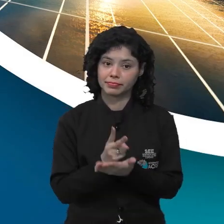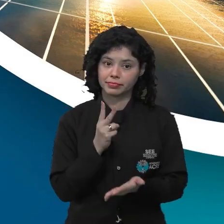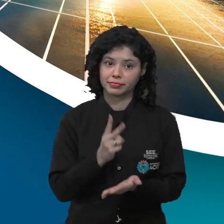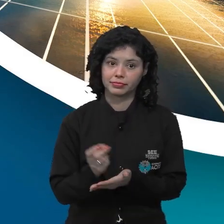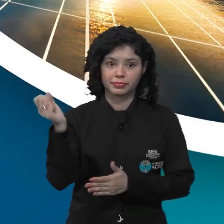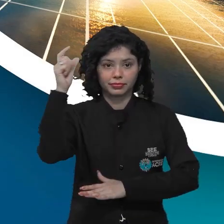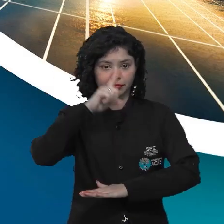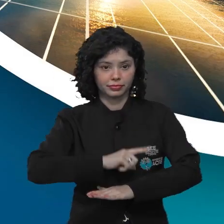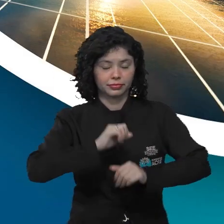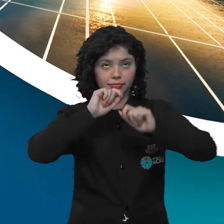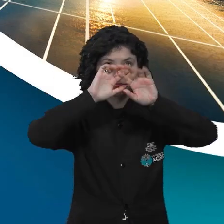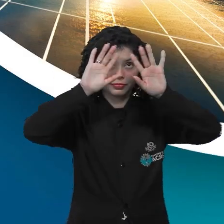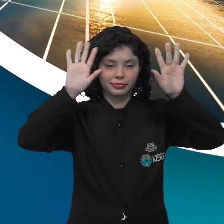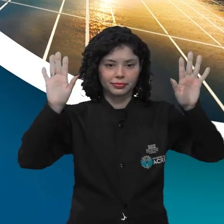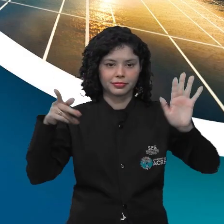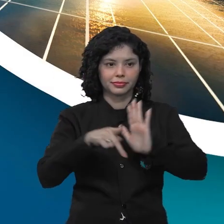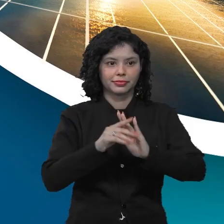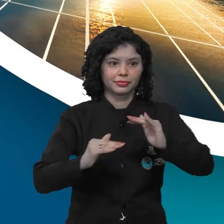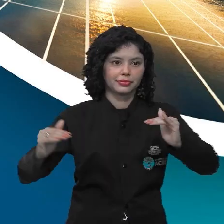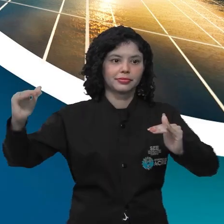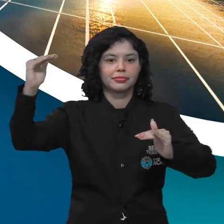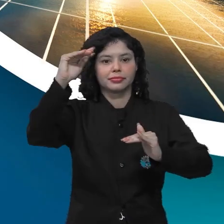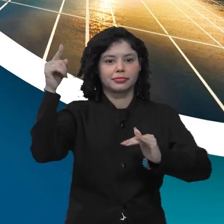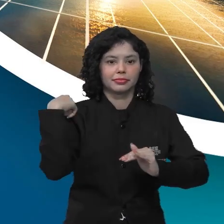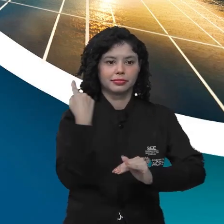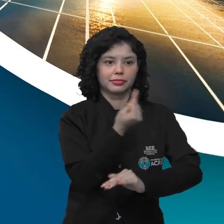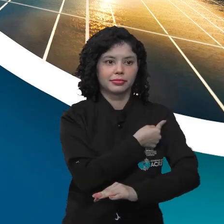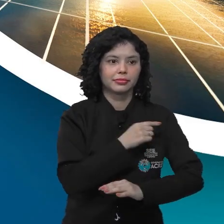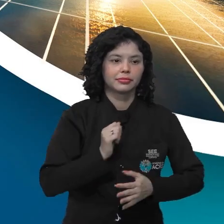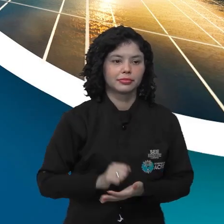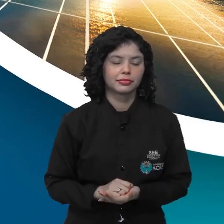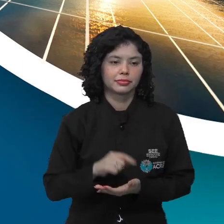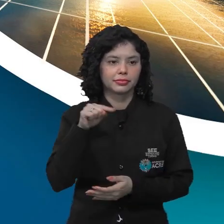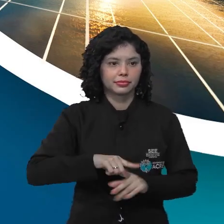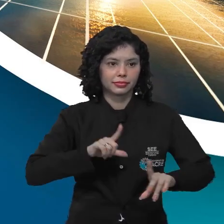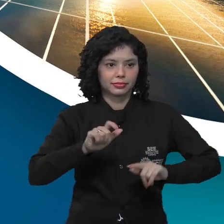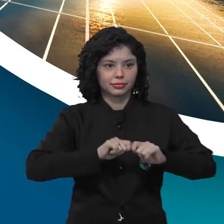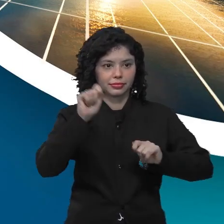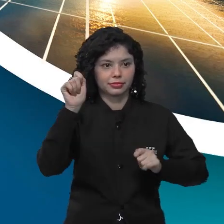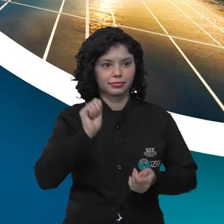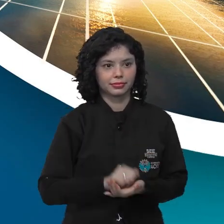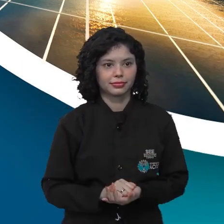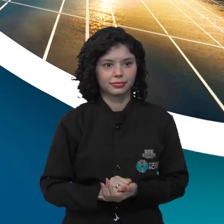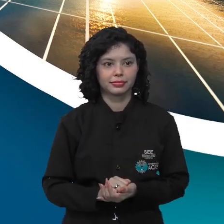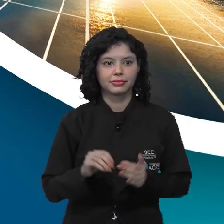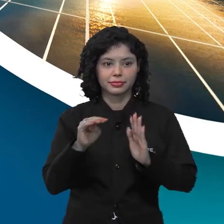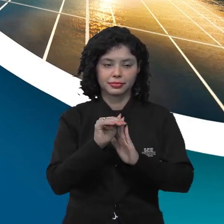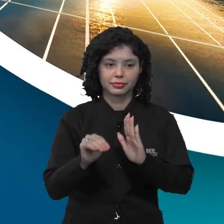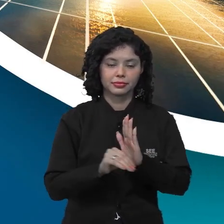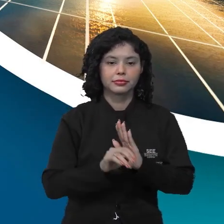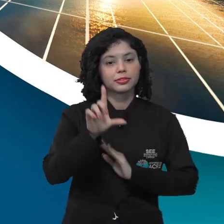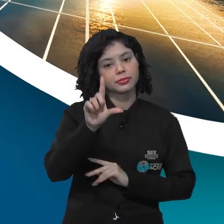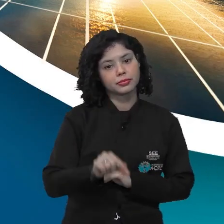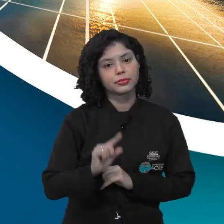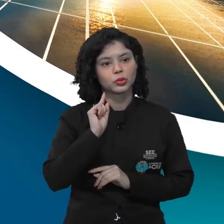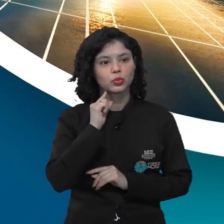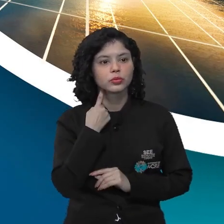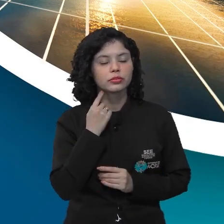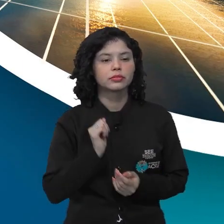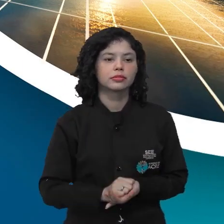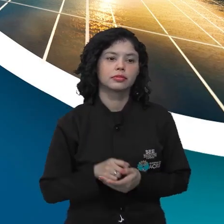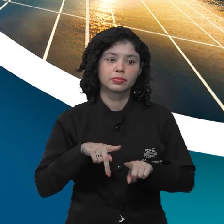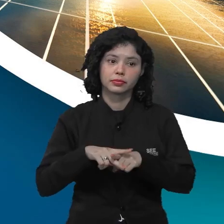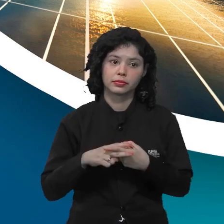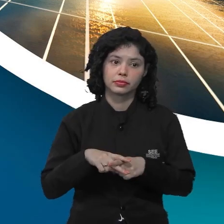o sol a brilhar soberano nas nossas cabeças, aqui no Acre. A baixa emissão de poluentes,